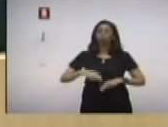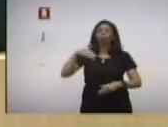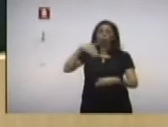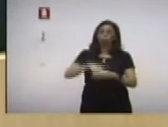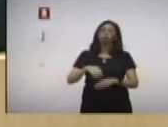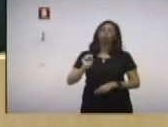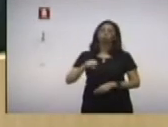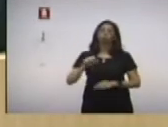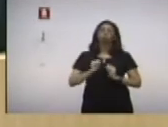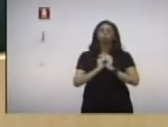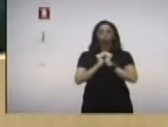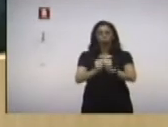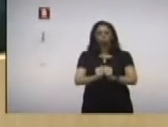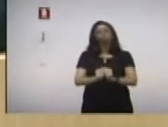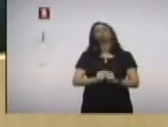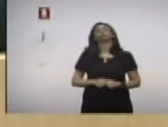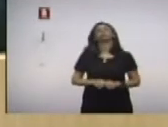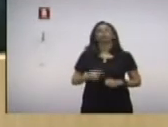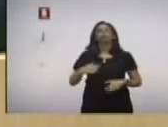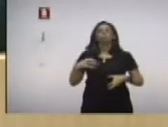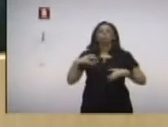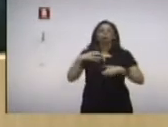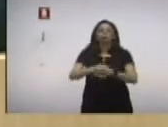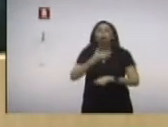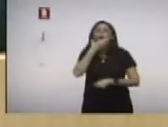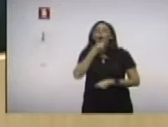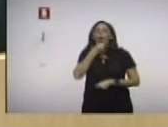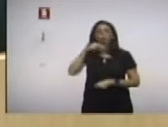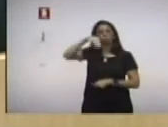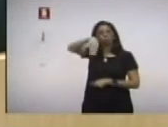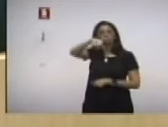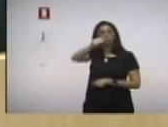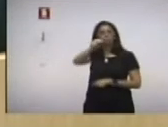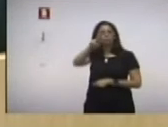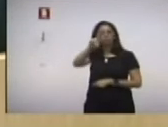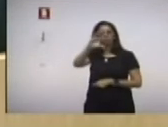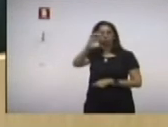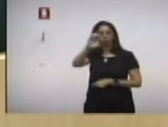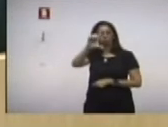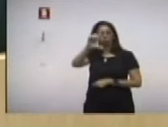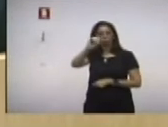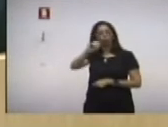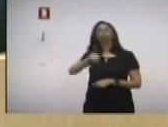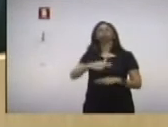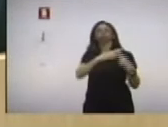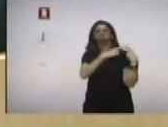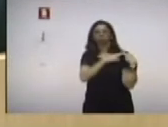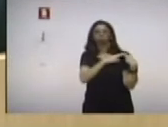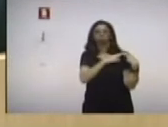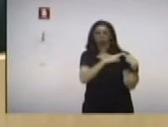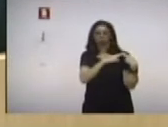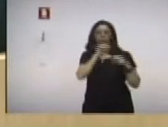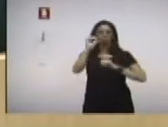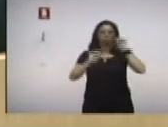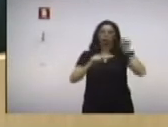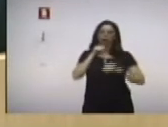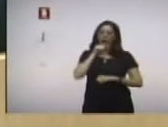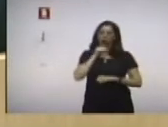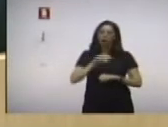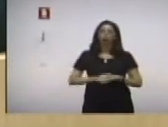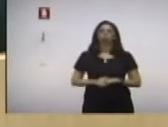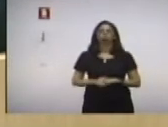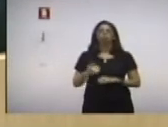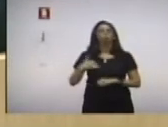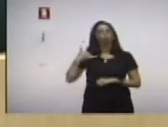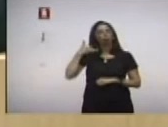a Sabesp continuar comprando o Marcelo que sempre foi acessível essa casa sempre que a gente chama ele ele prontamente